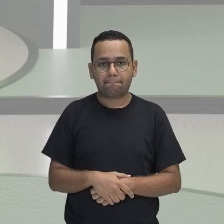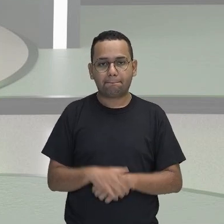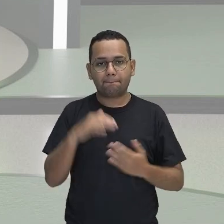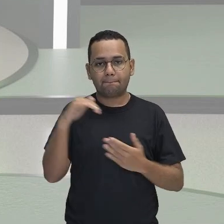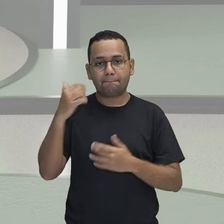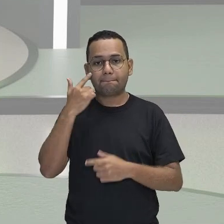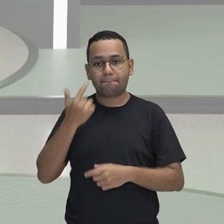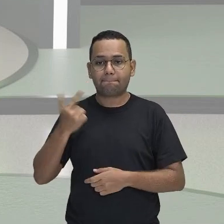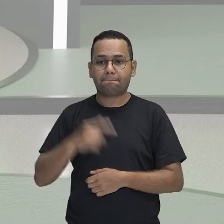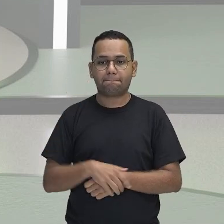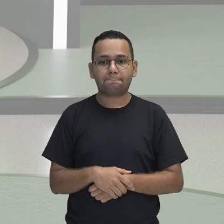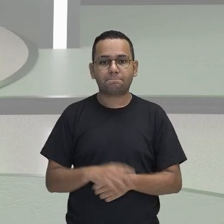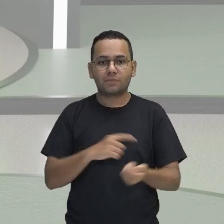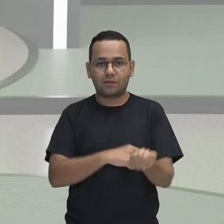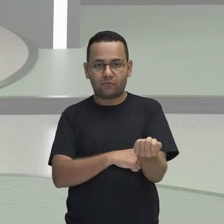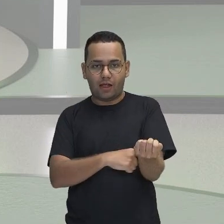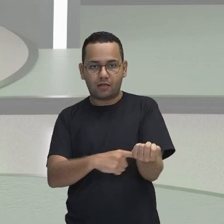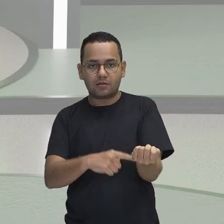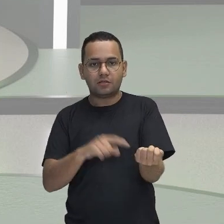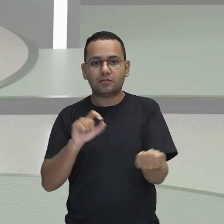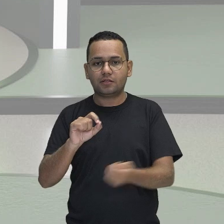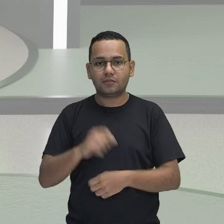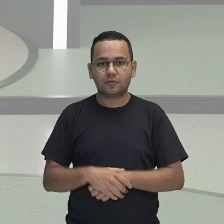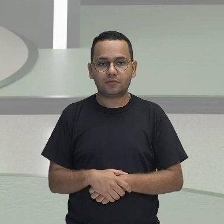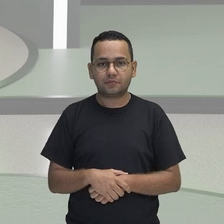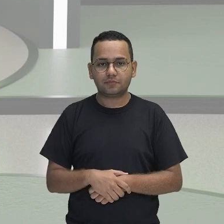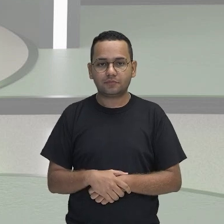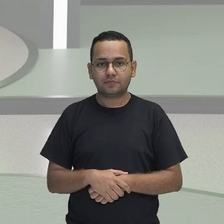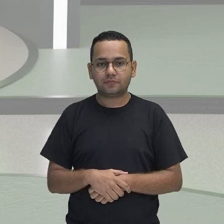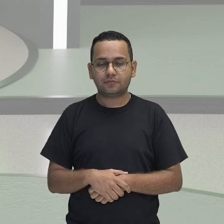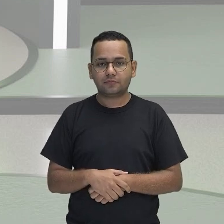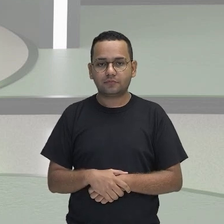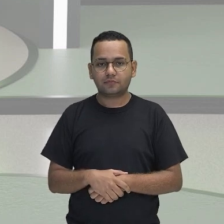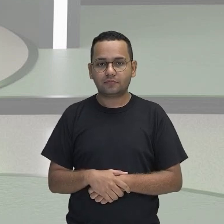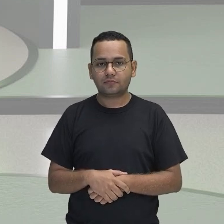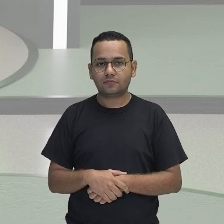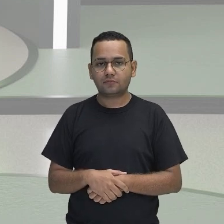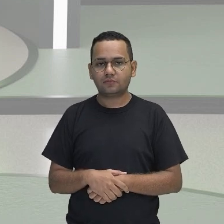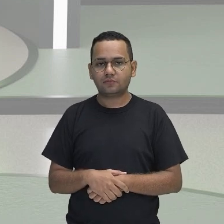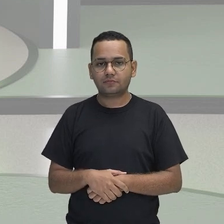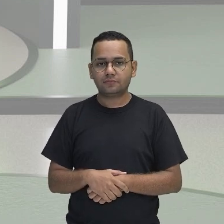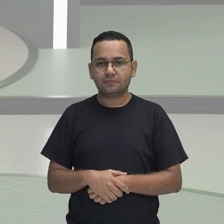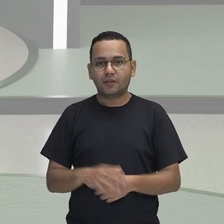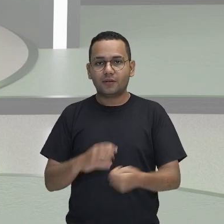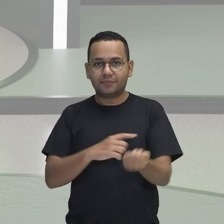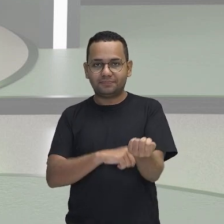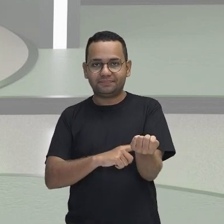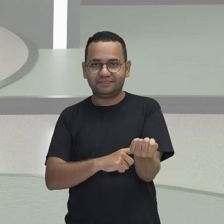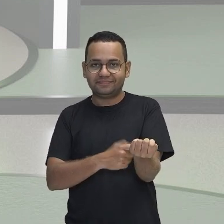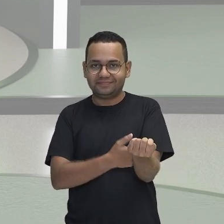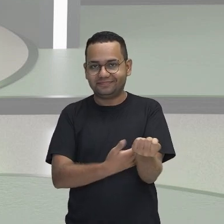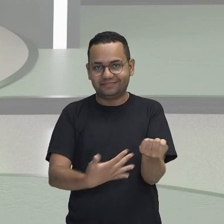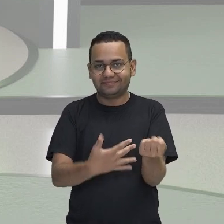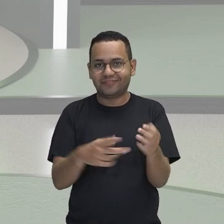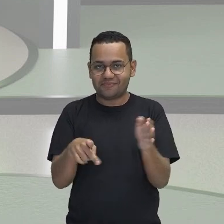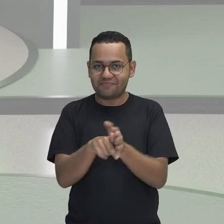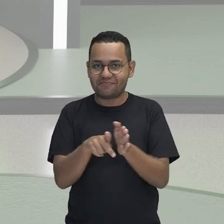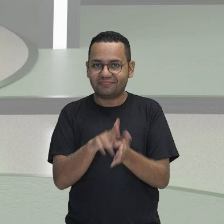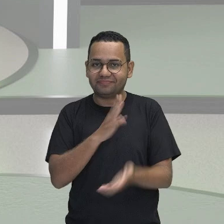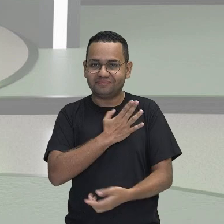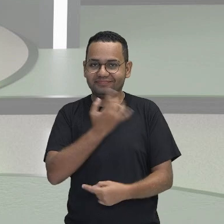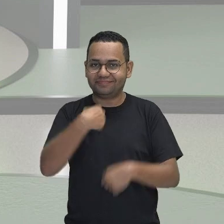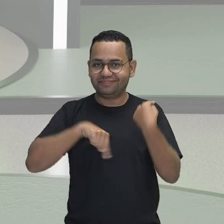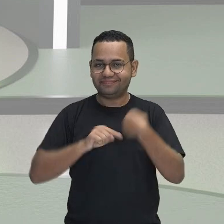eles levam e retiram, né, do sangue, do principal órgão desse sistema, que é o